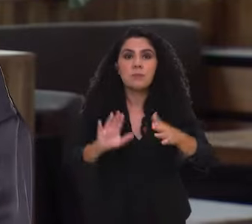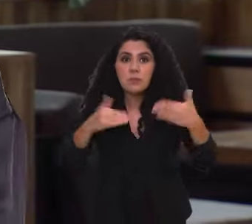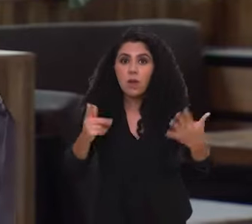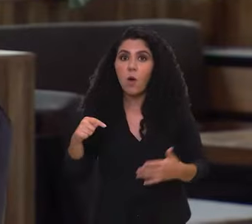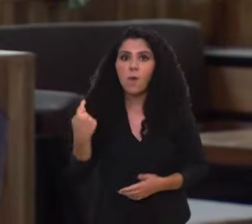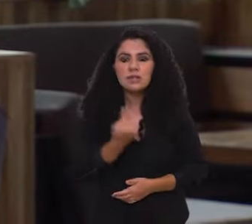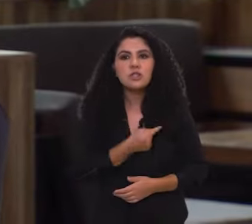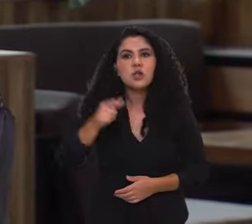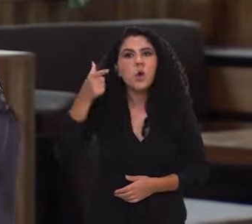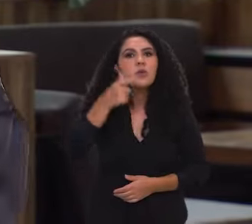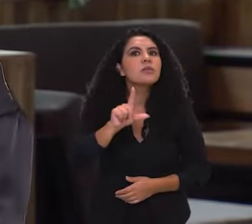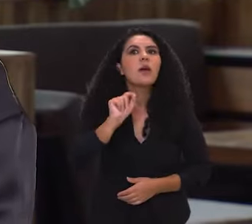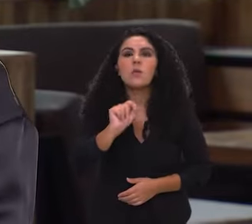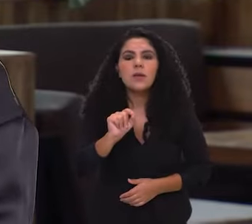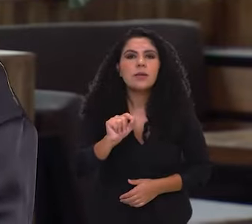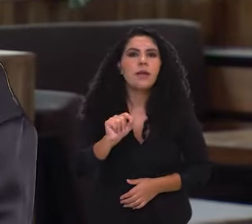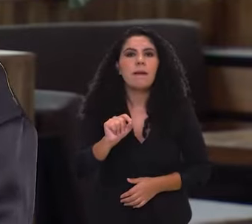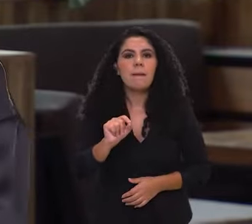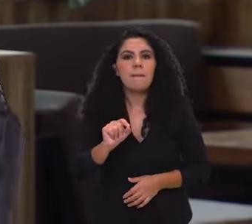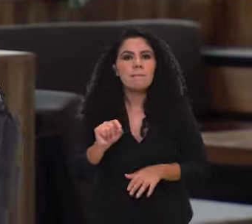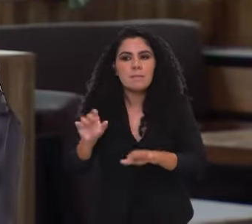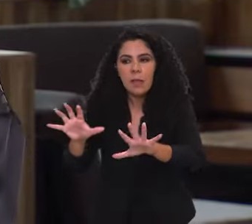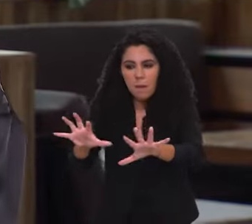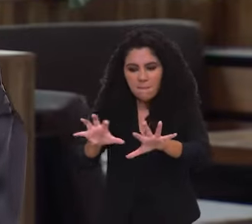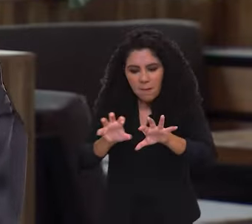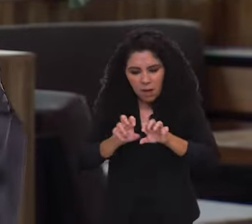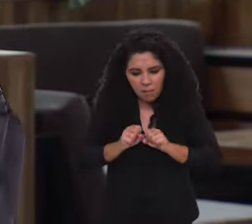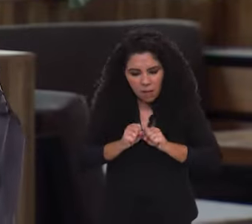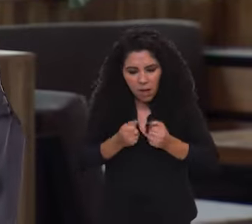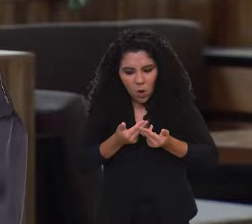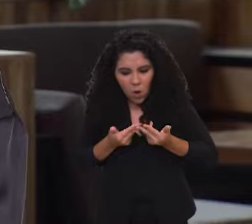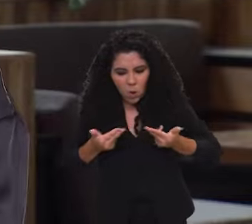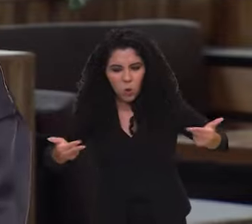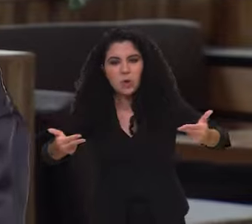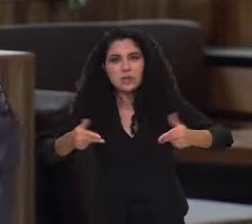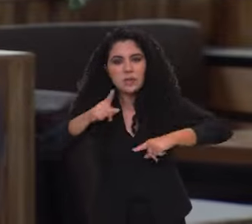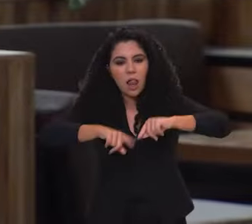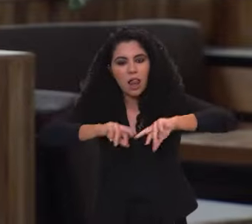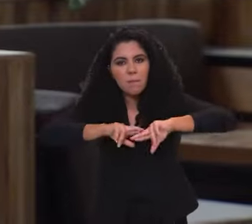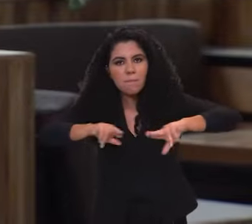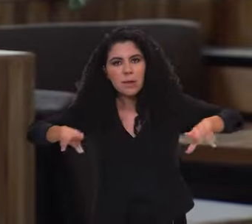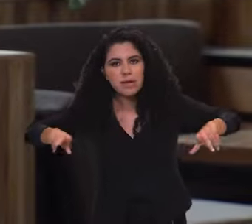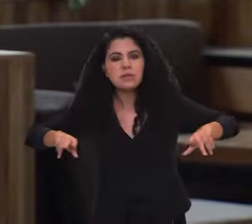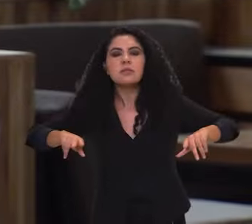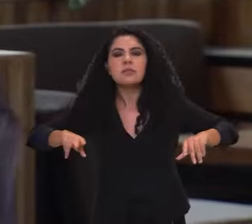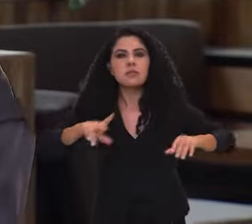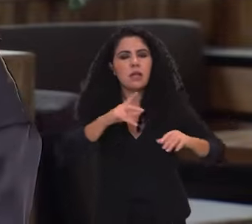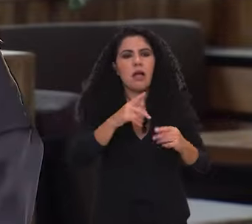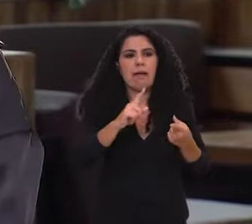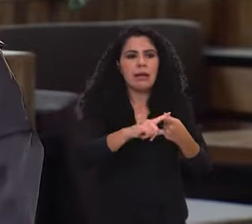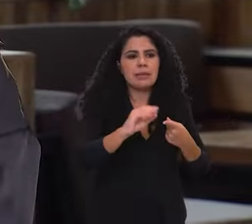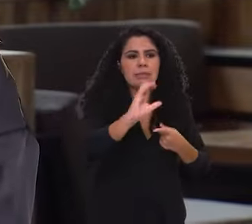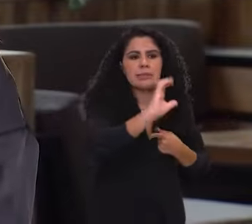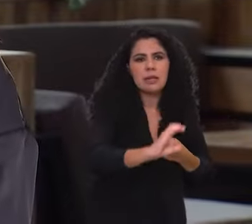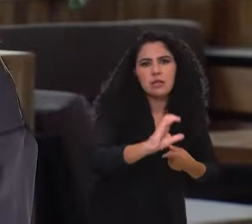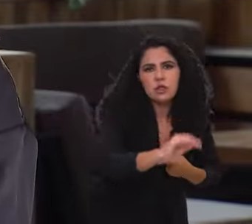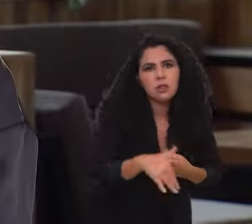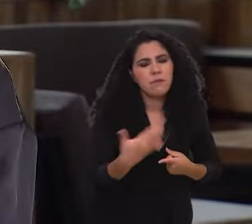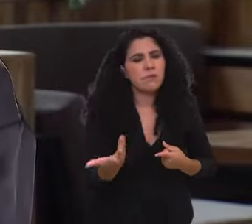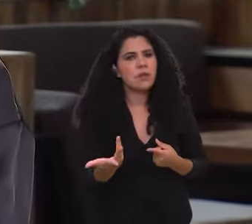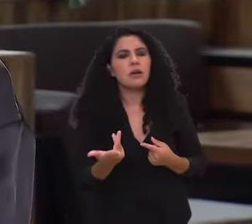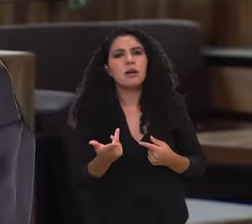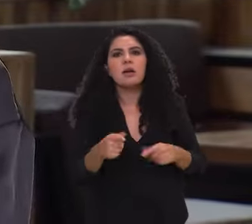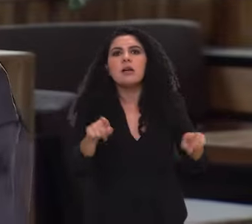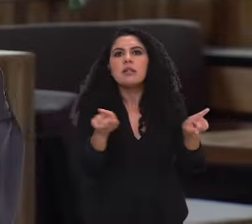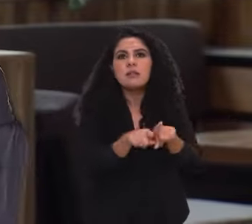gente consegue incorporar elementos da inovação, que não é só a inovação científica, a inovação ela também